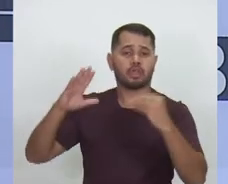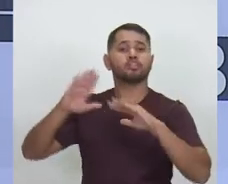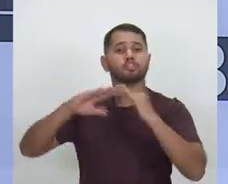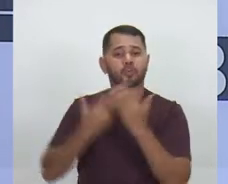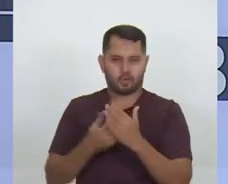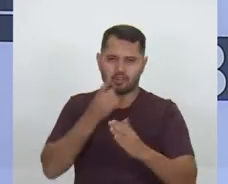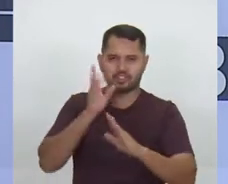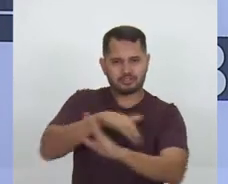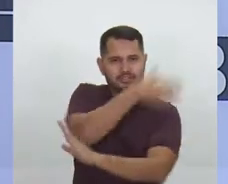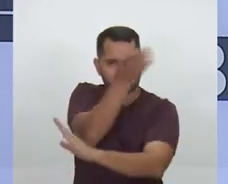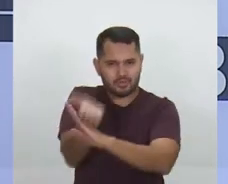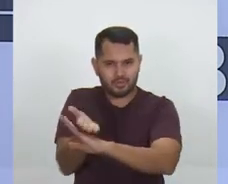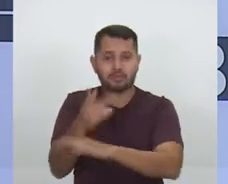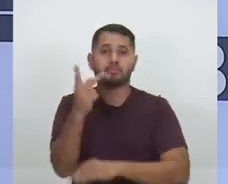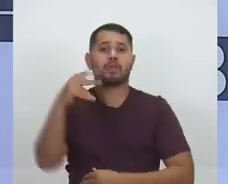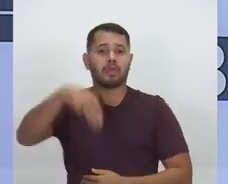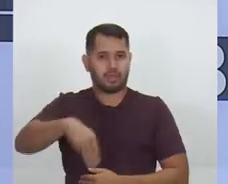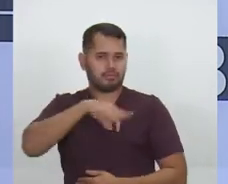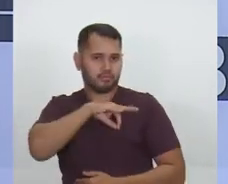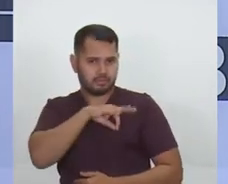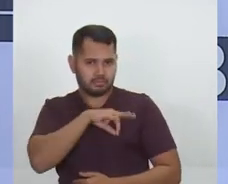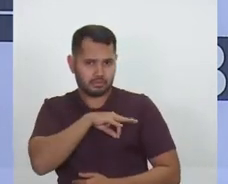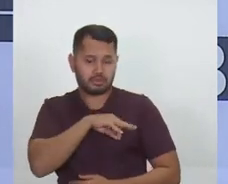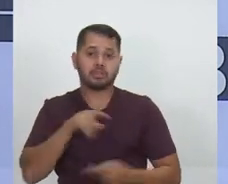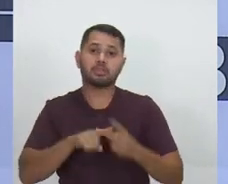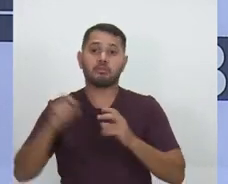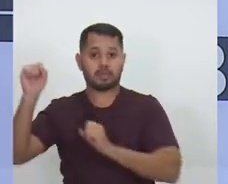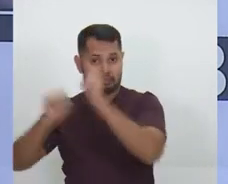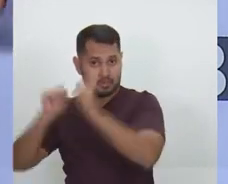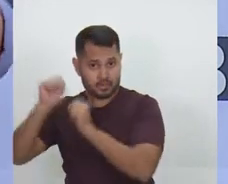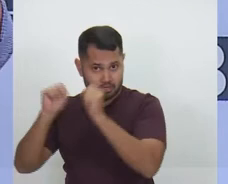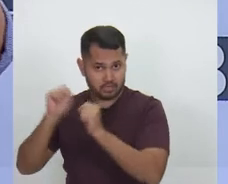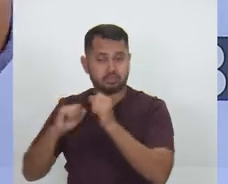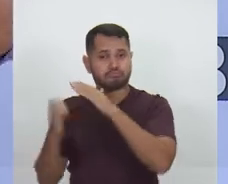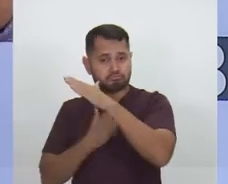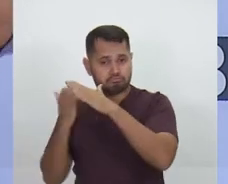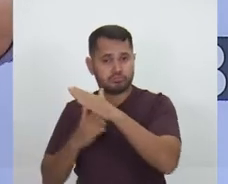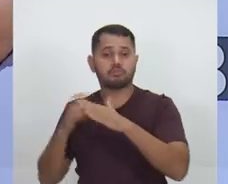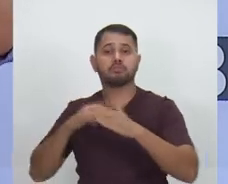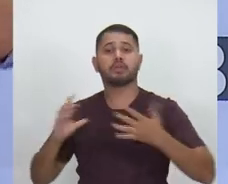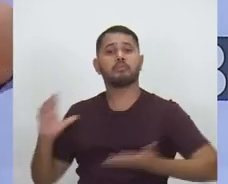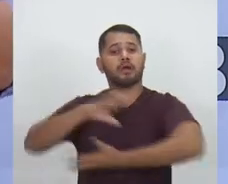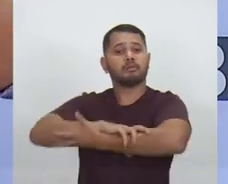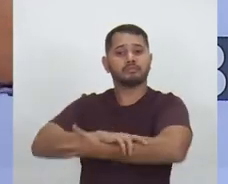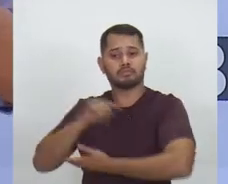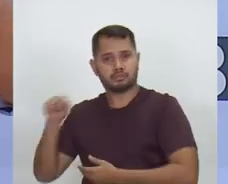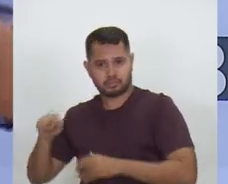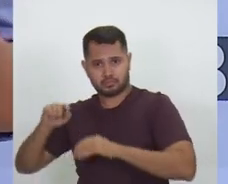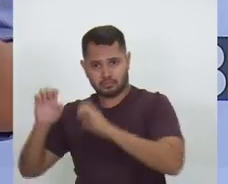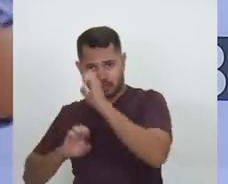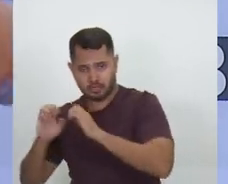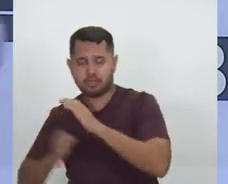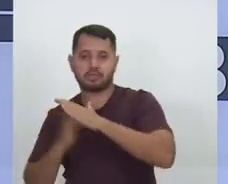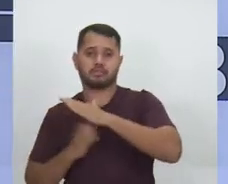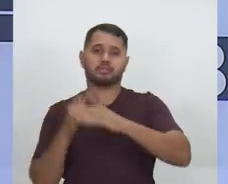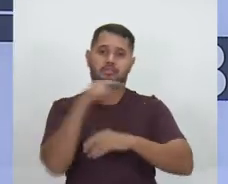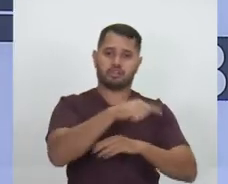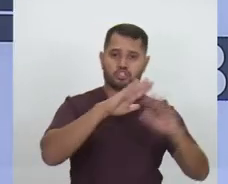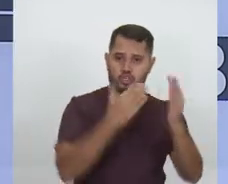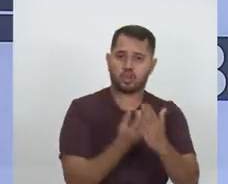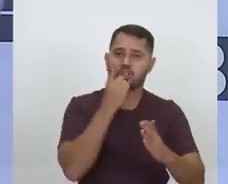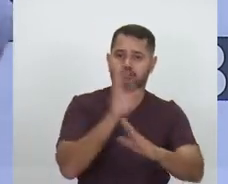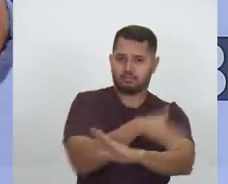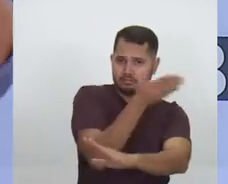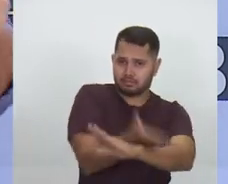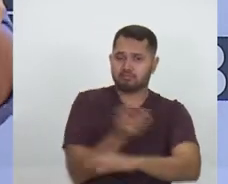integral da polícia militar nós temos as empresas do distrito que nós queremos fazer as parcerias para que estas empresas elas possam